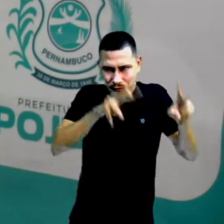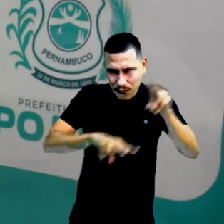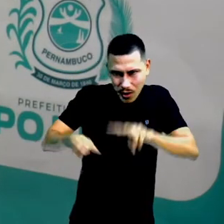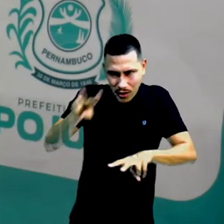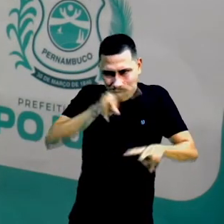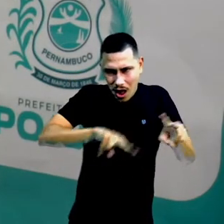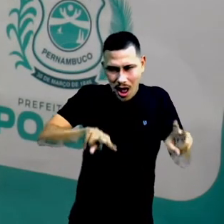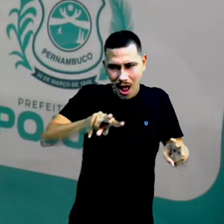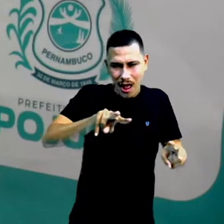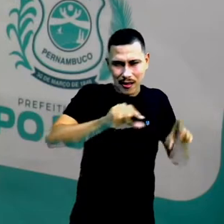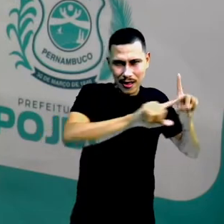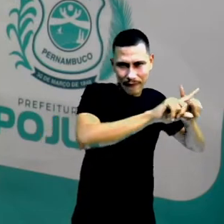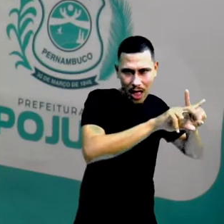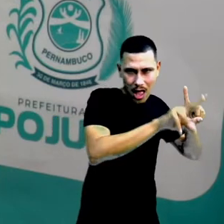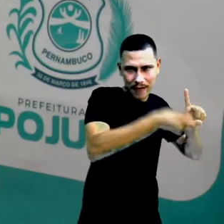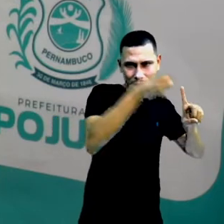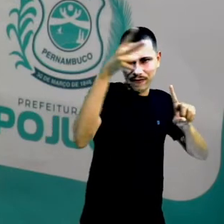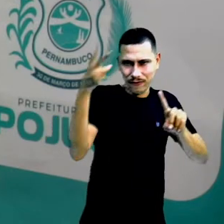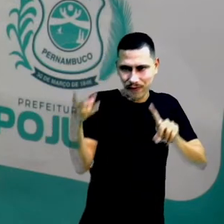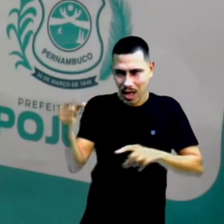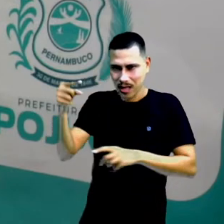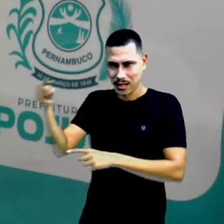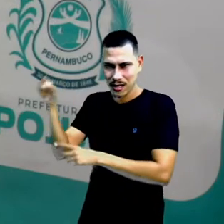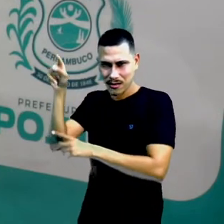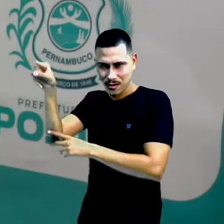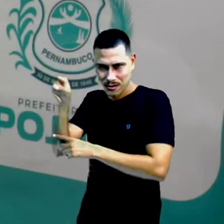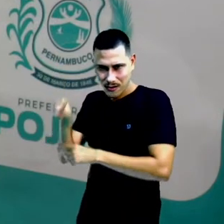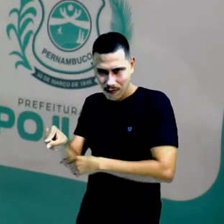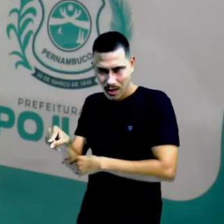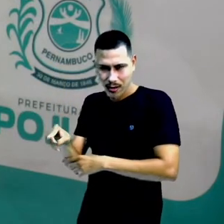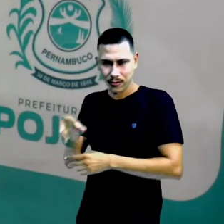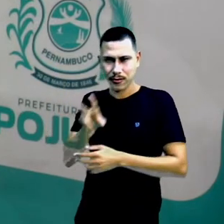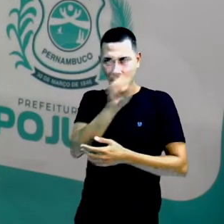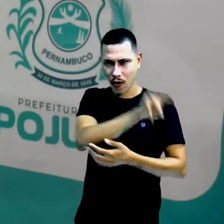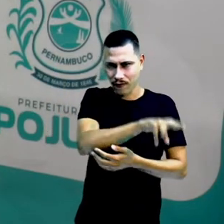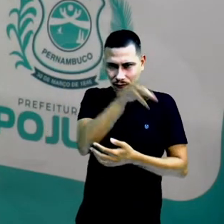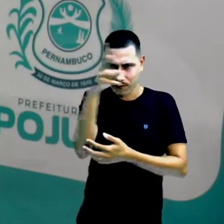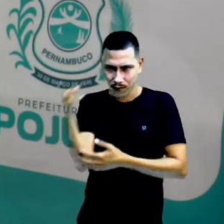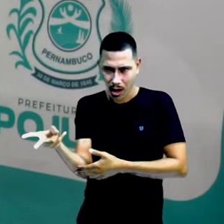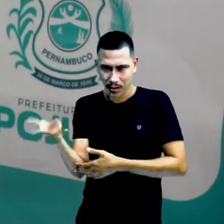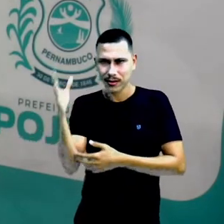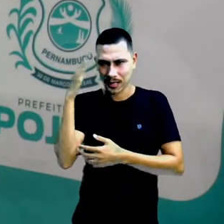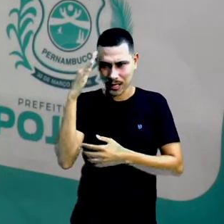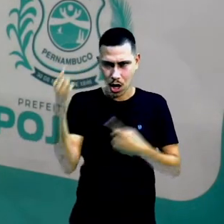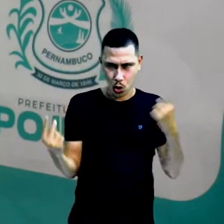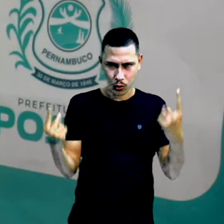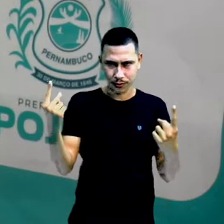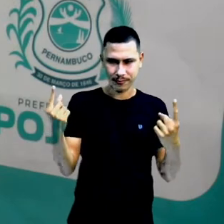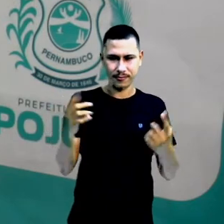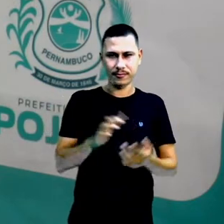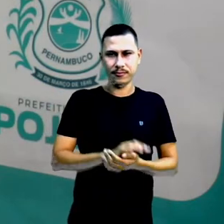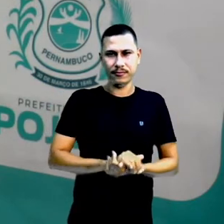condição inversa da condição da multiplicação ou da divisão?